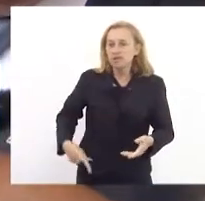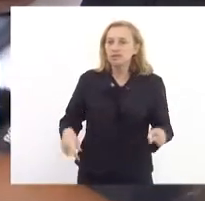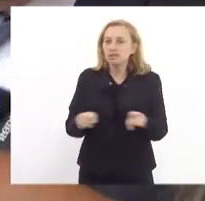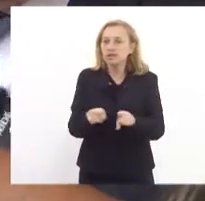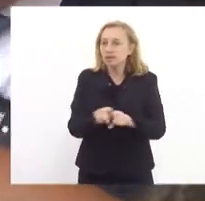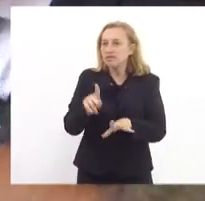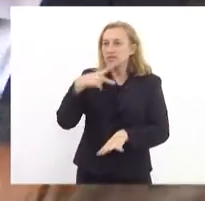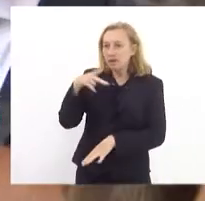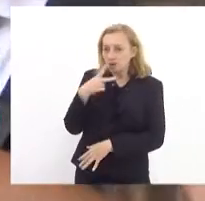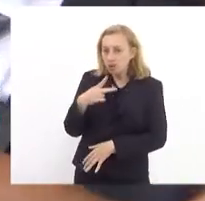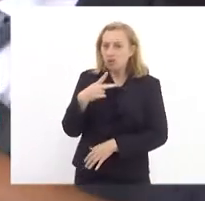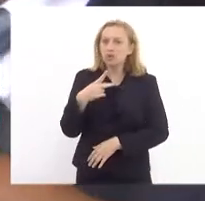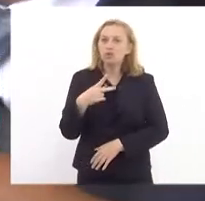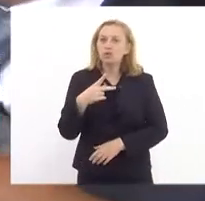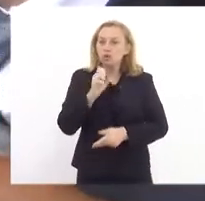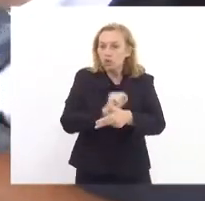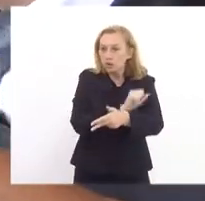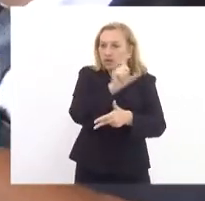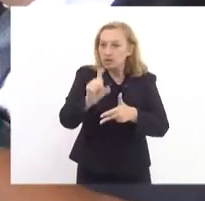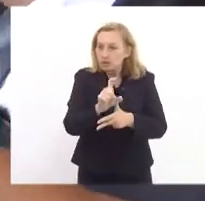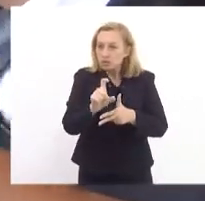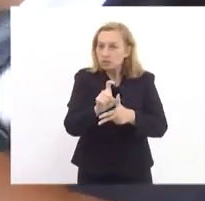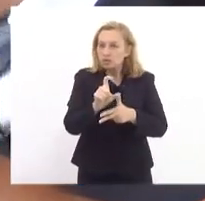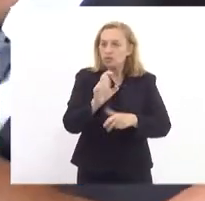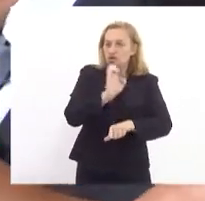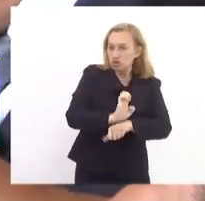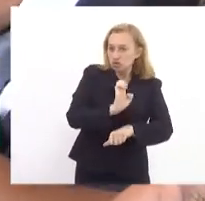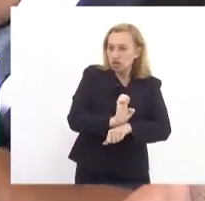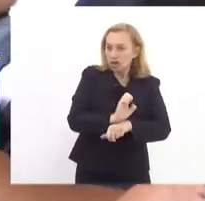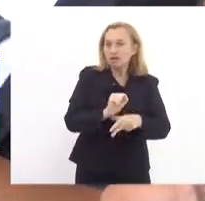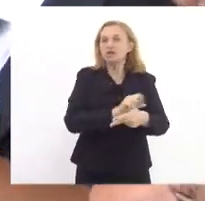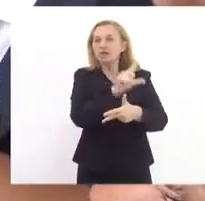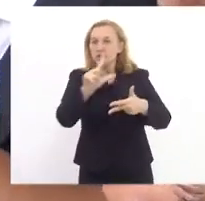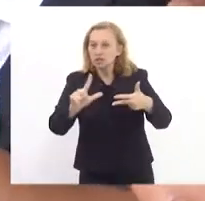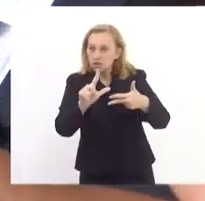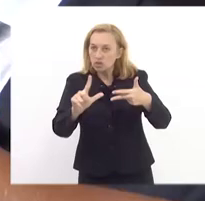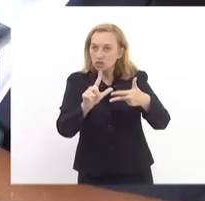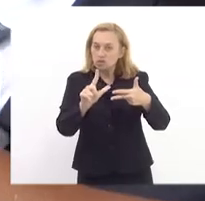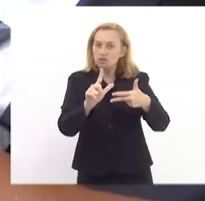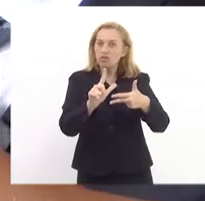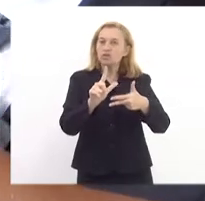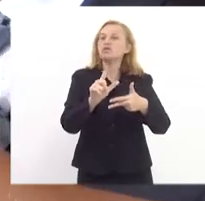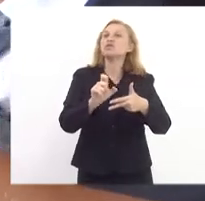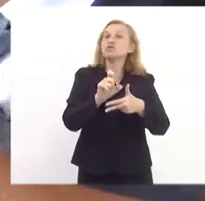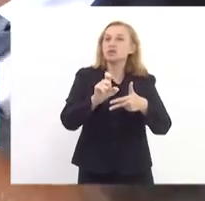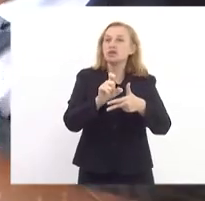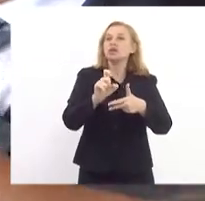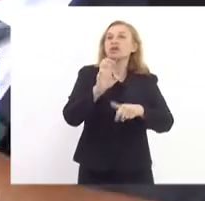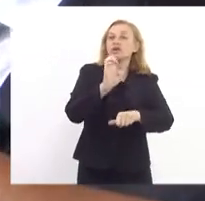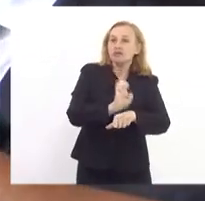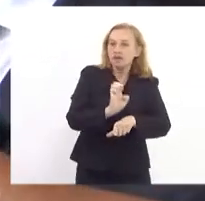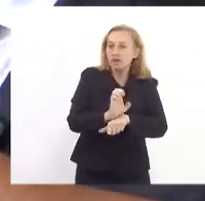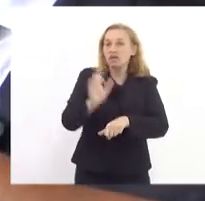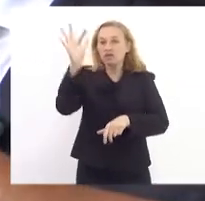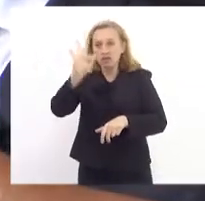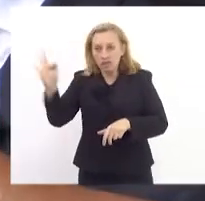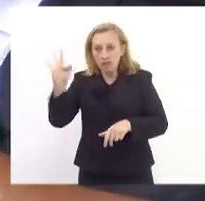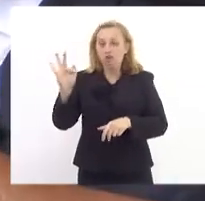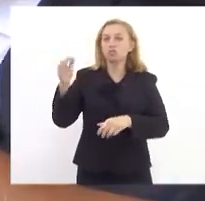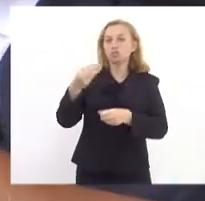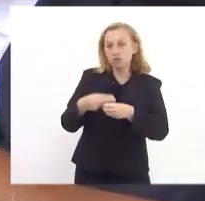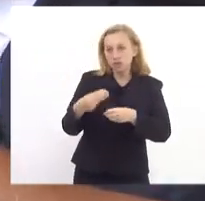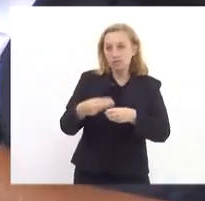fala dele, executivo estadual, executivo federal, executivos municipais, judiciário